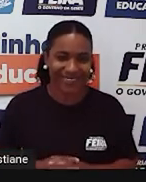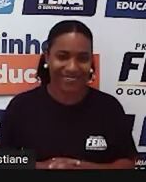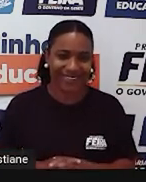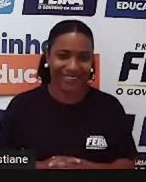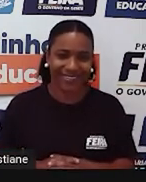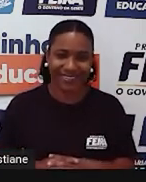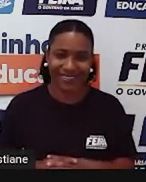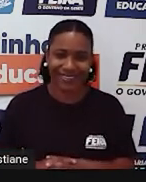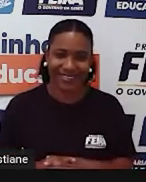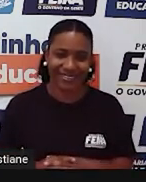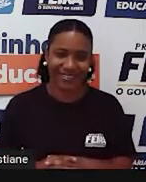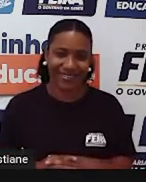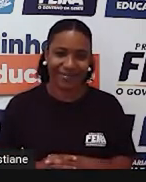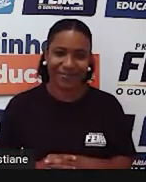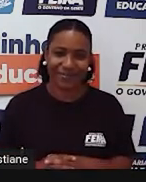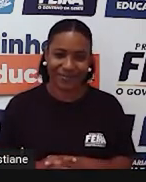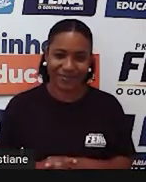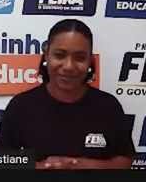E.